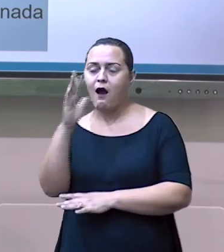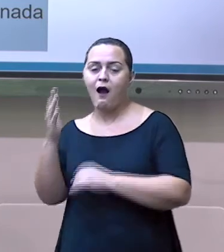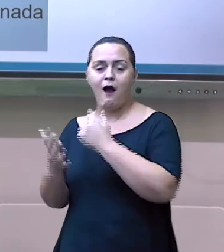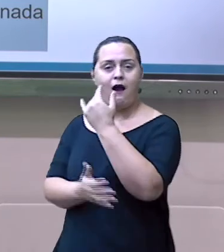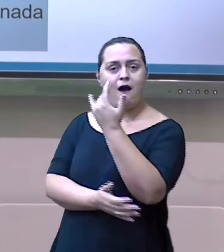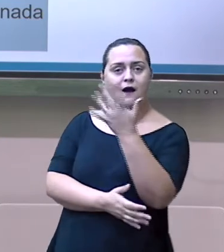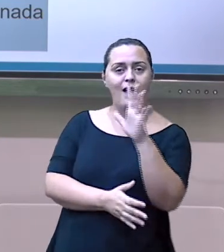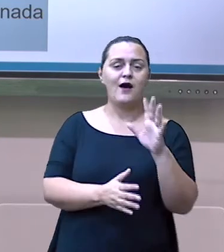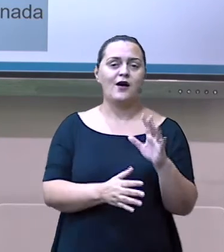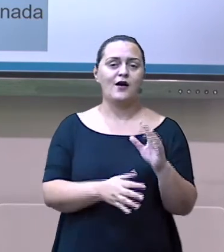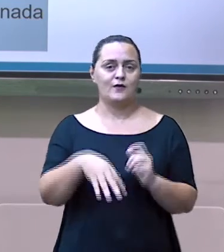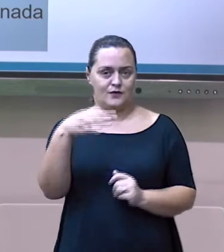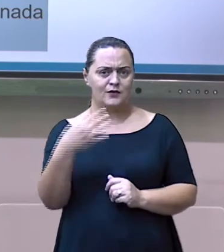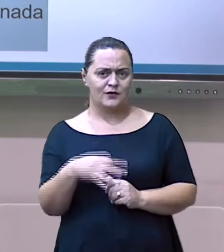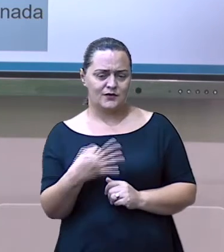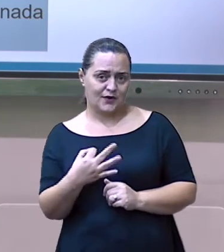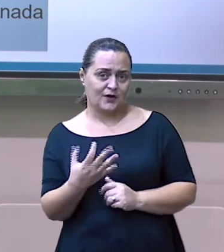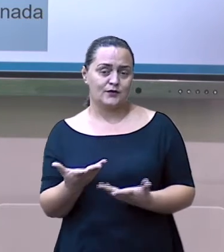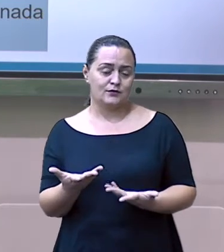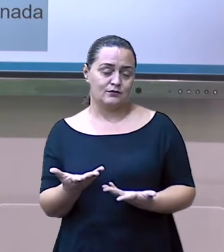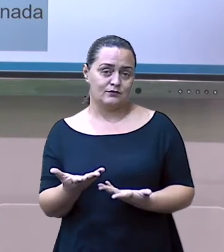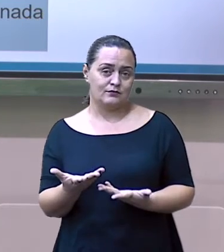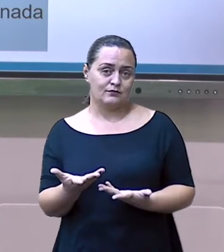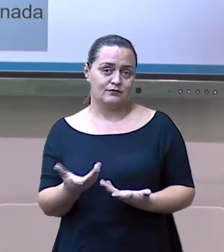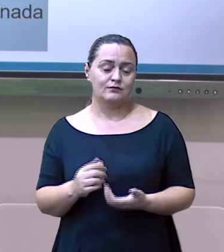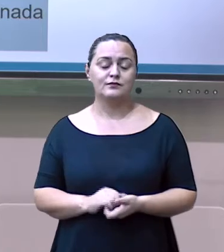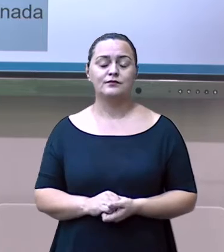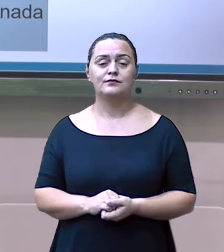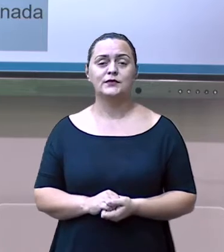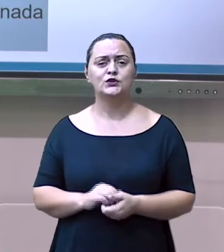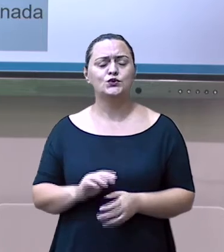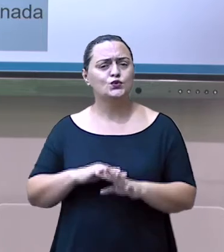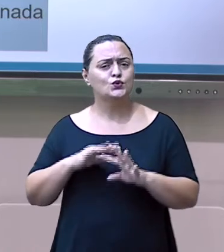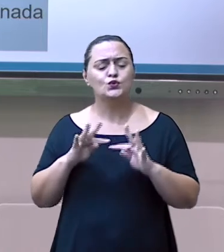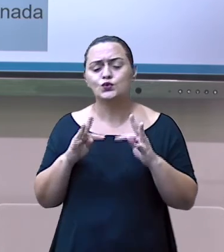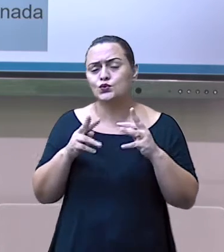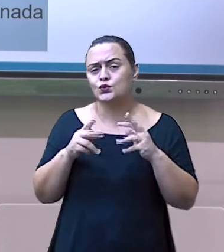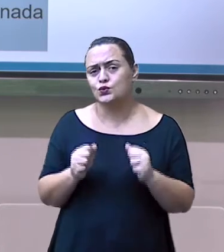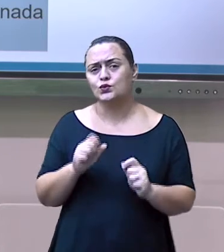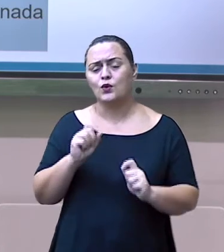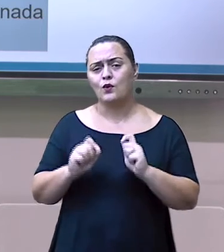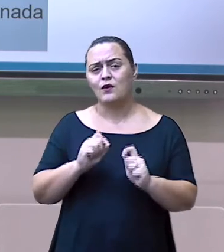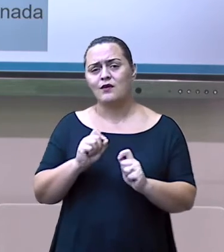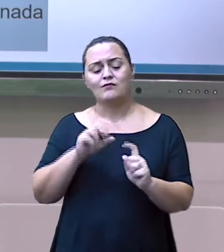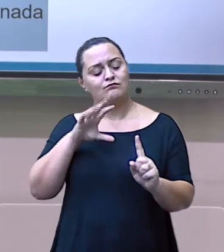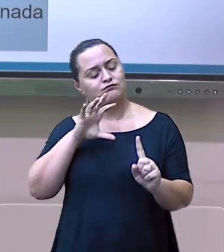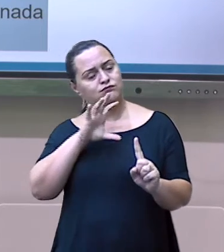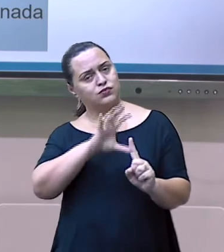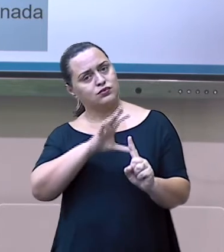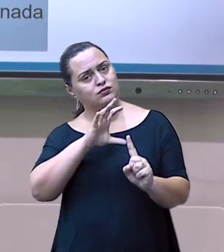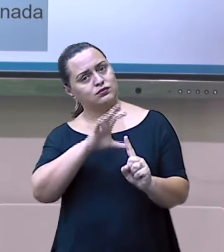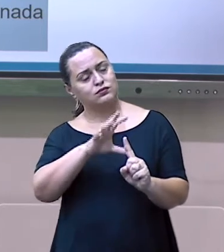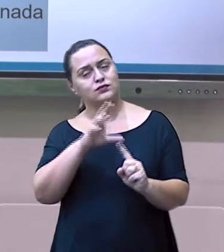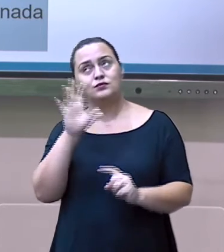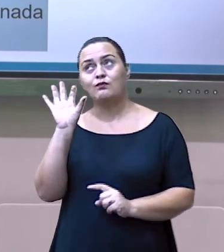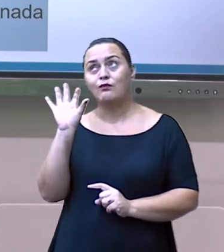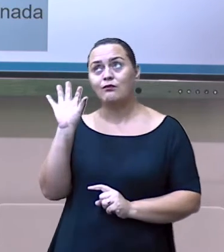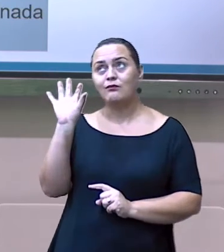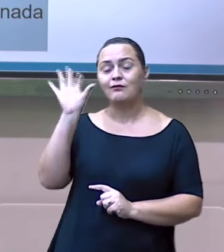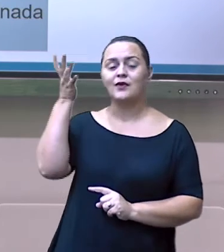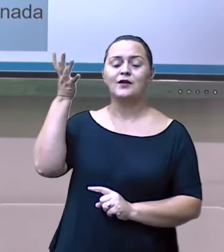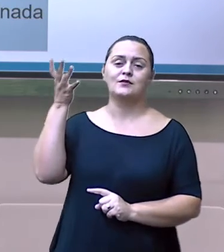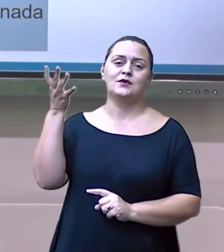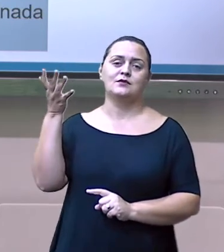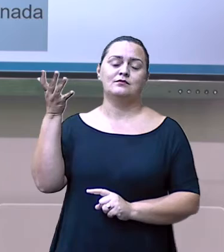Então, tudo isso são fatores que vão interferir no clima e que